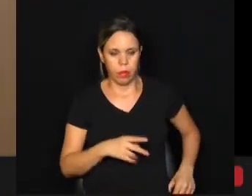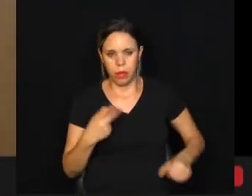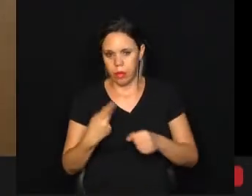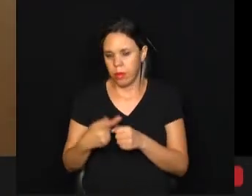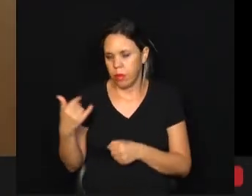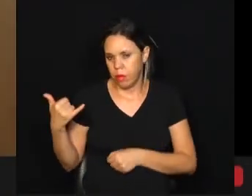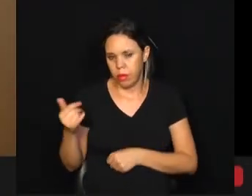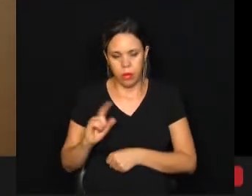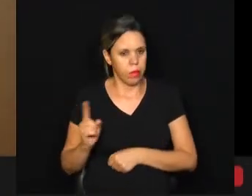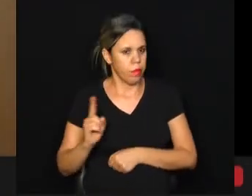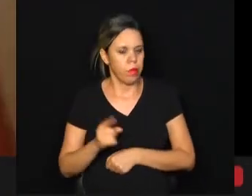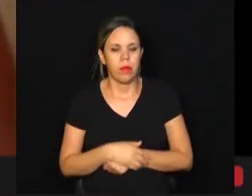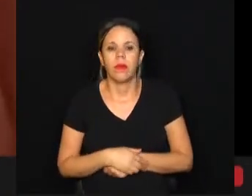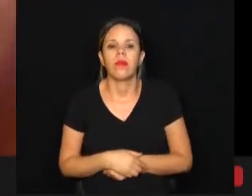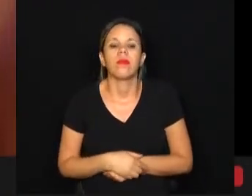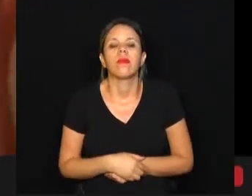celular.